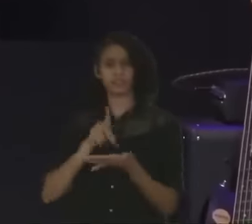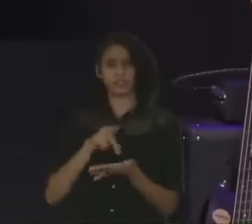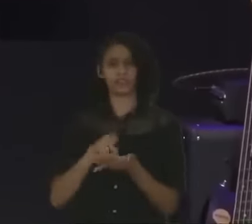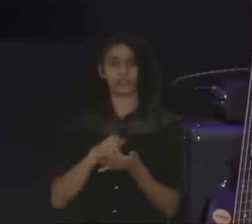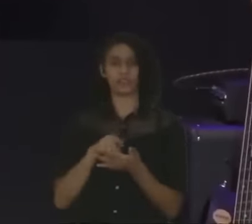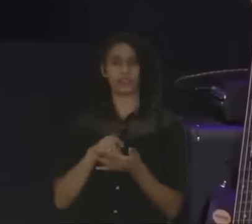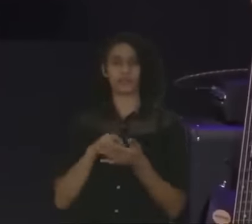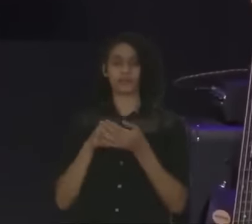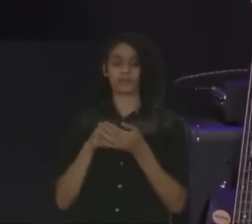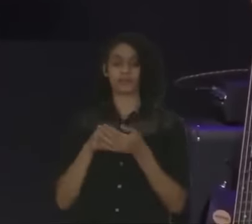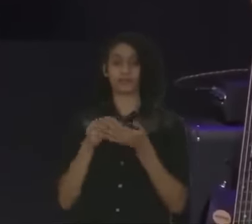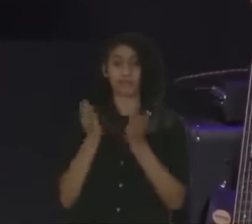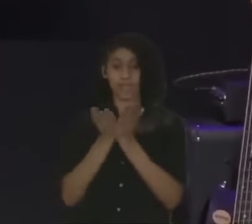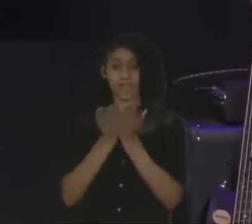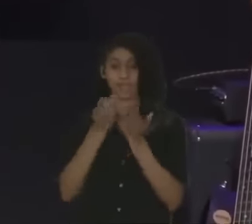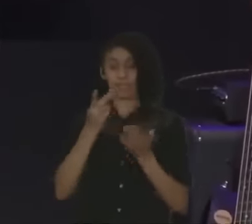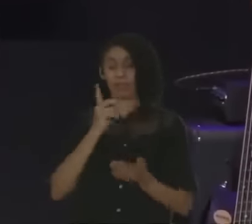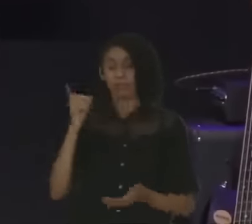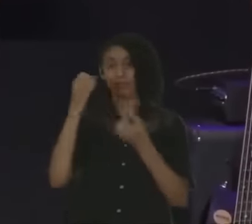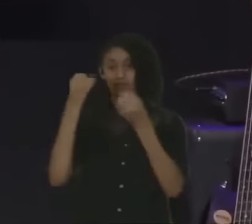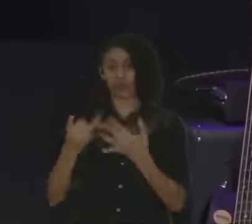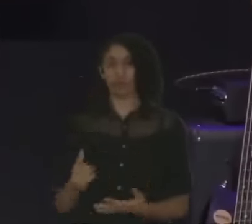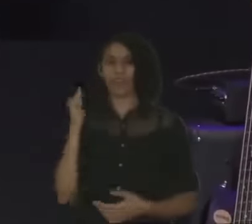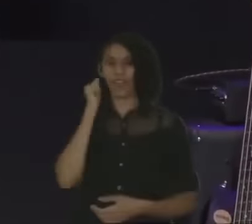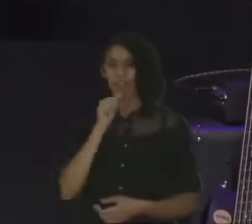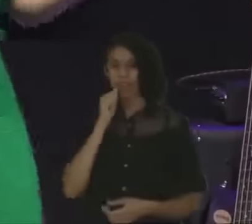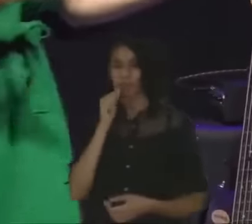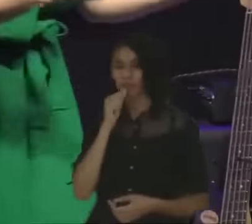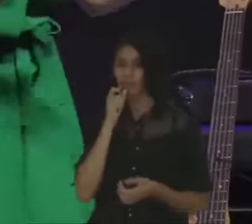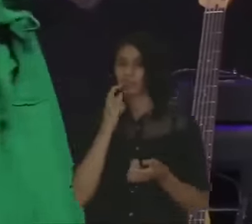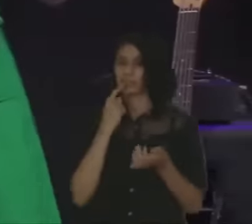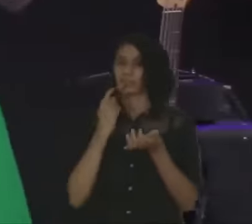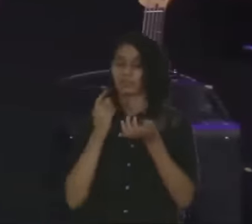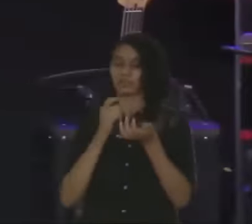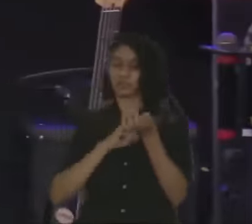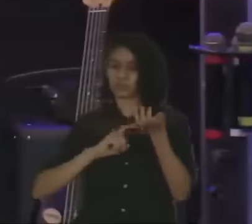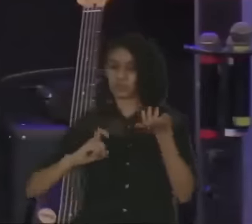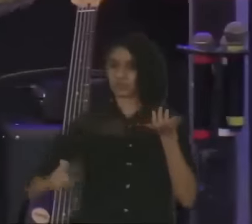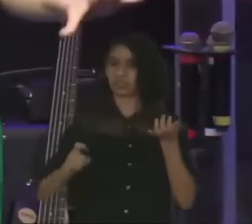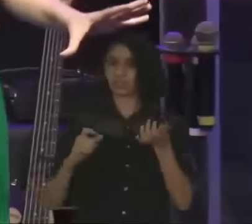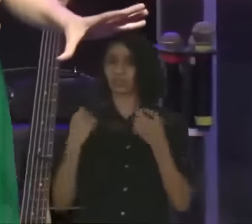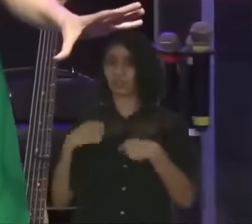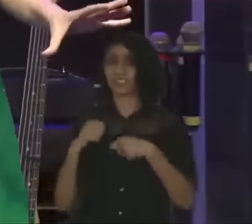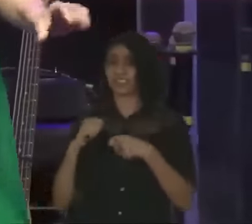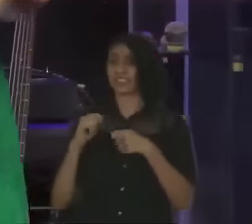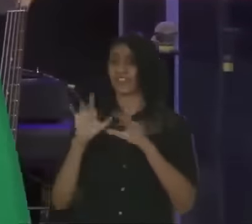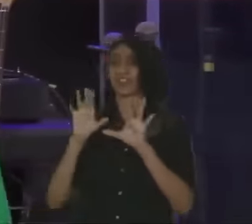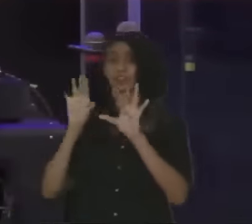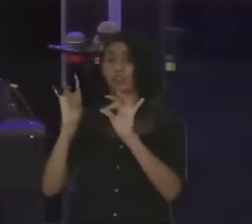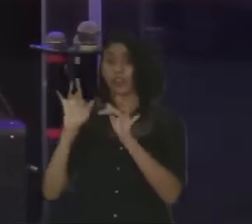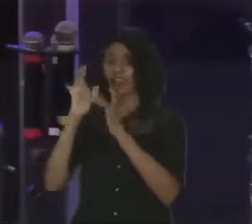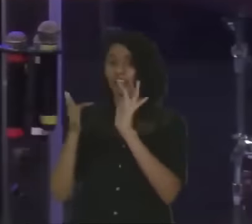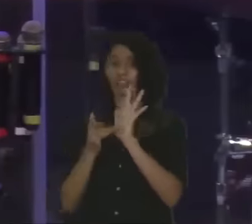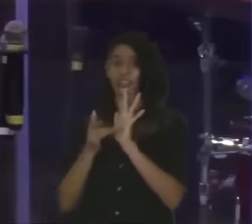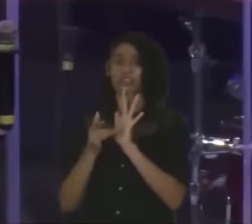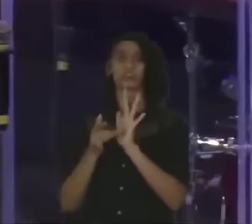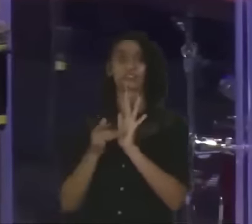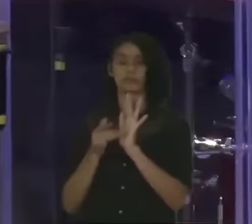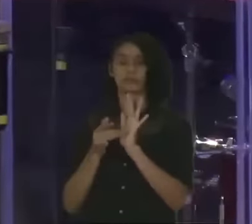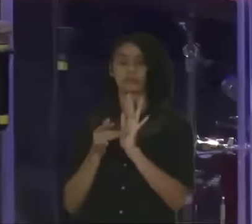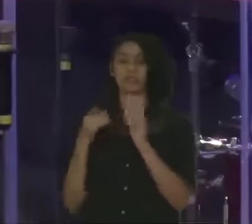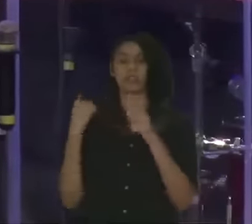fluxo de sangue ela tinha uma necessidade ela tinha um desespero ser tocada por Jesus e por causa da sua